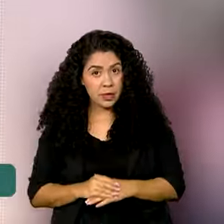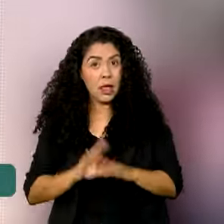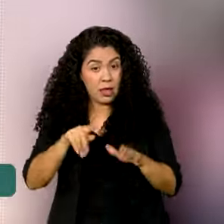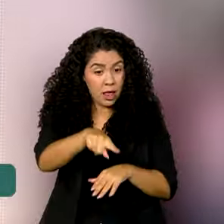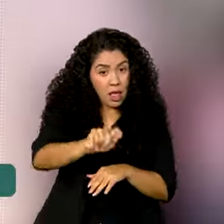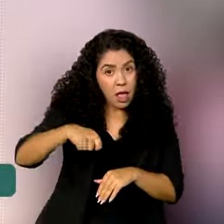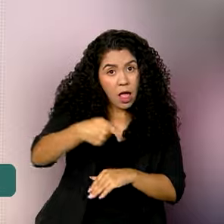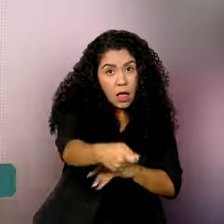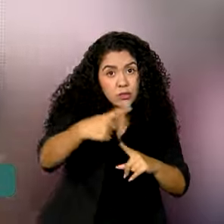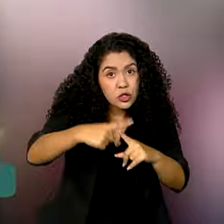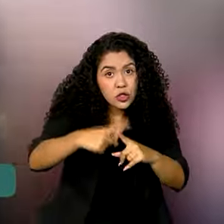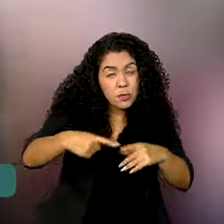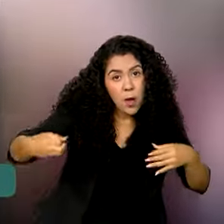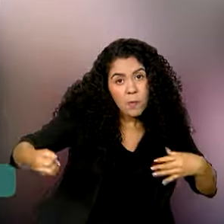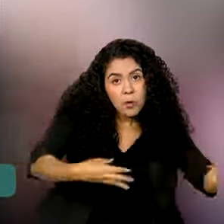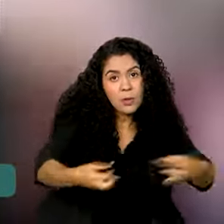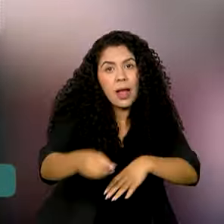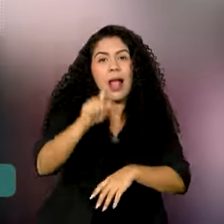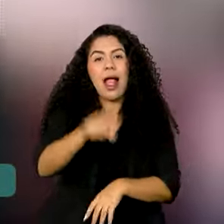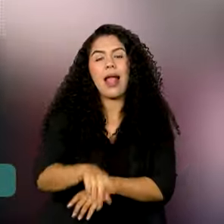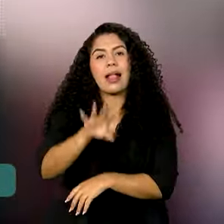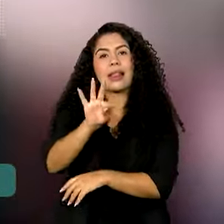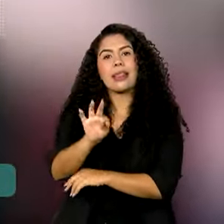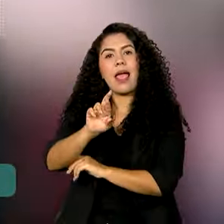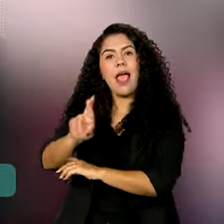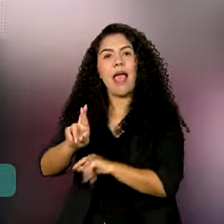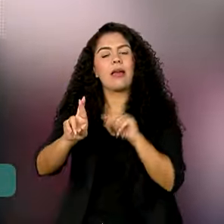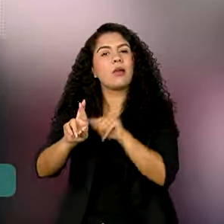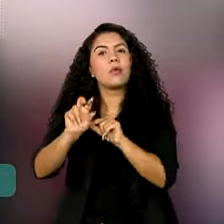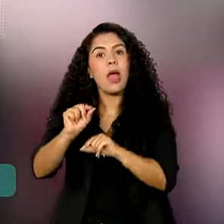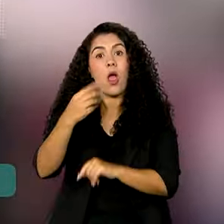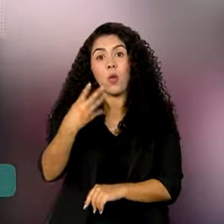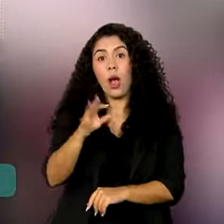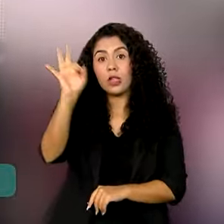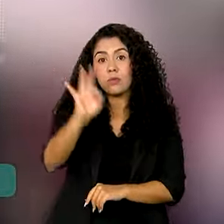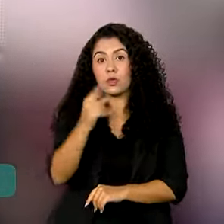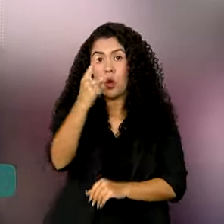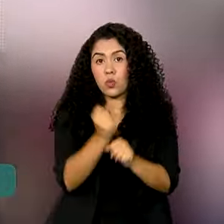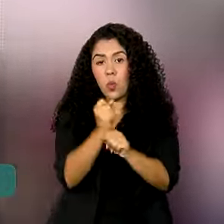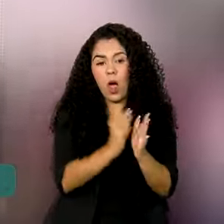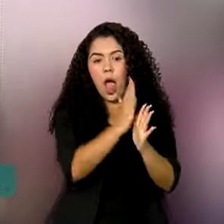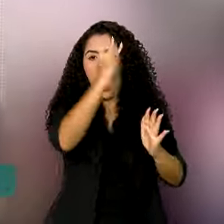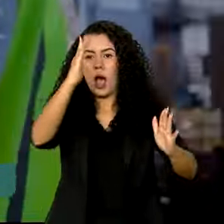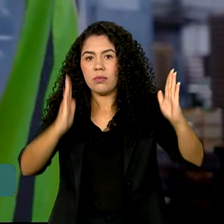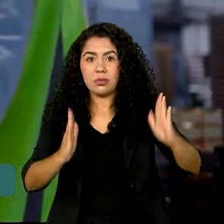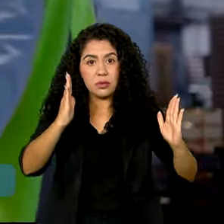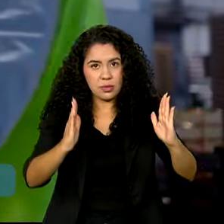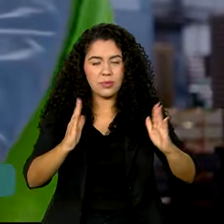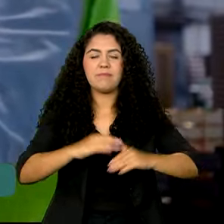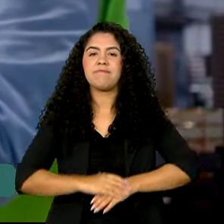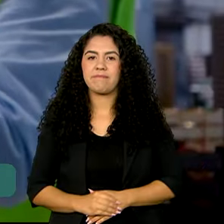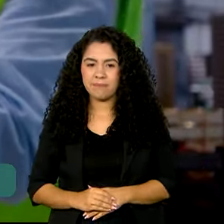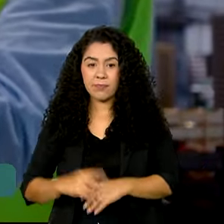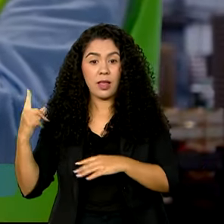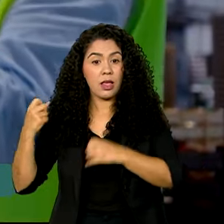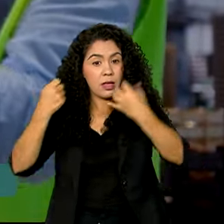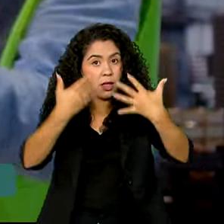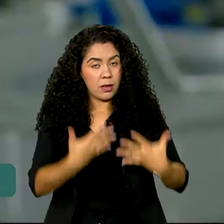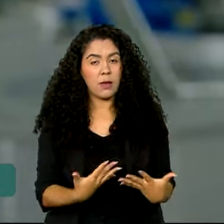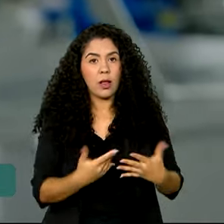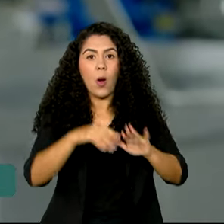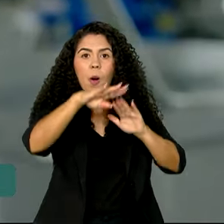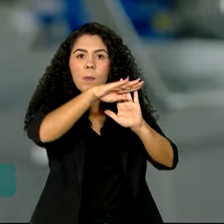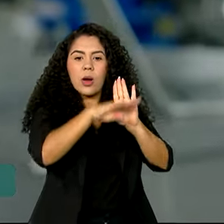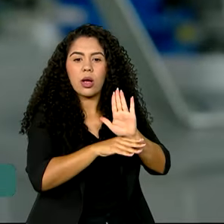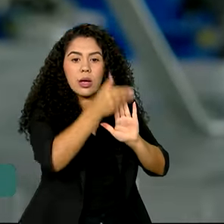inovação, é TR, 4% ao ano. É juros real zero. Segundo o governo, o programa